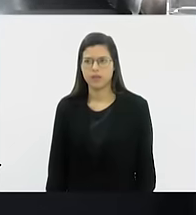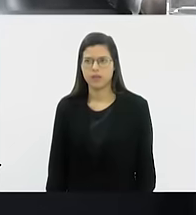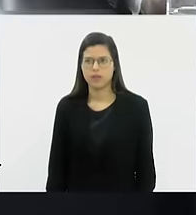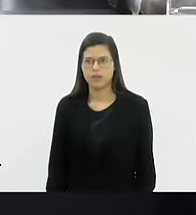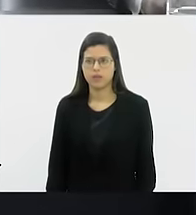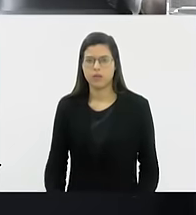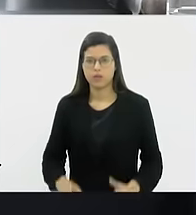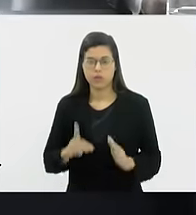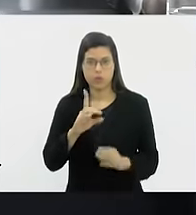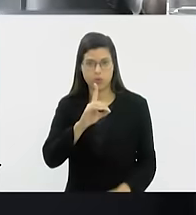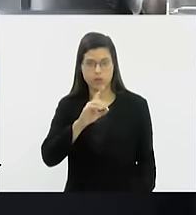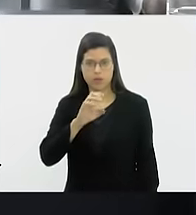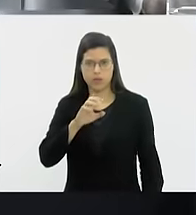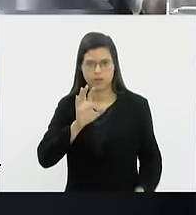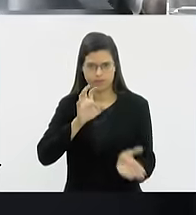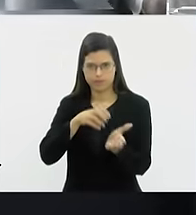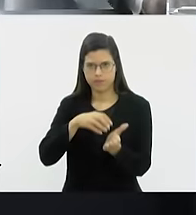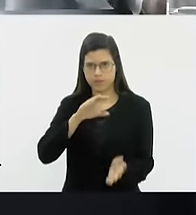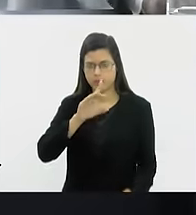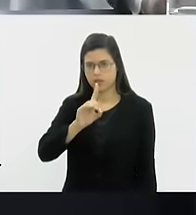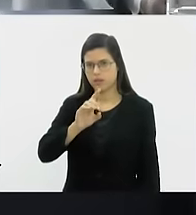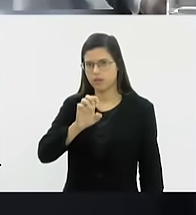Do DETRO,